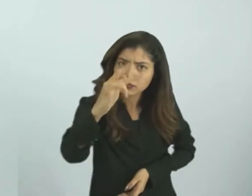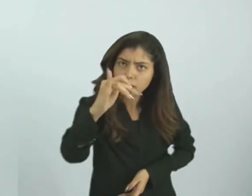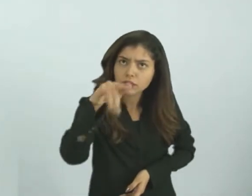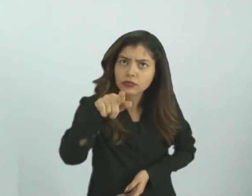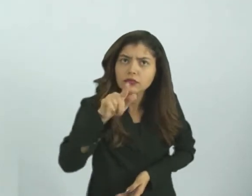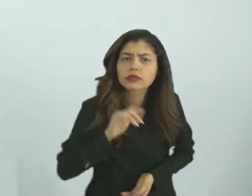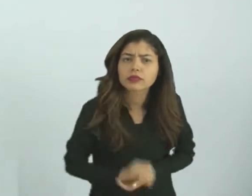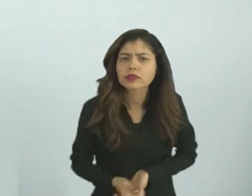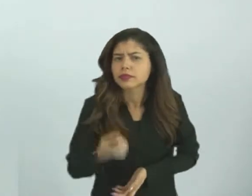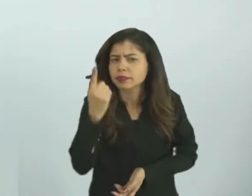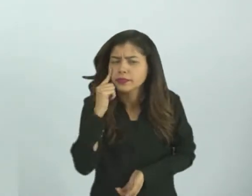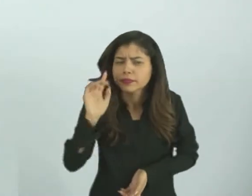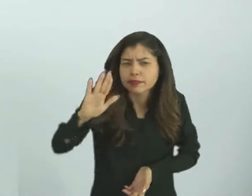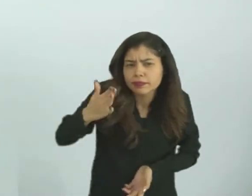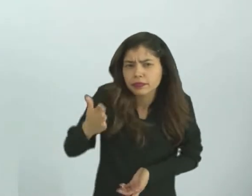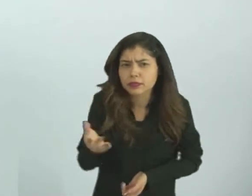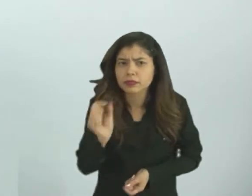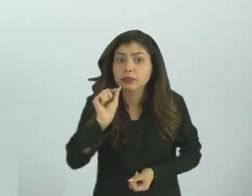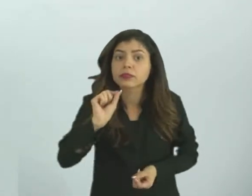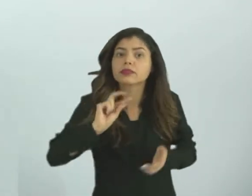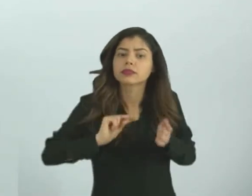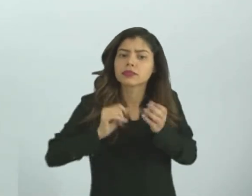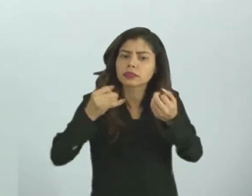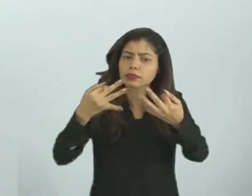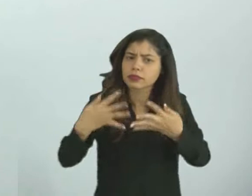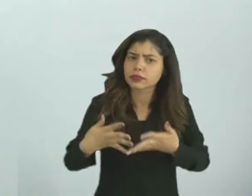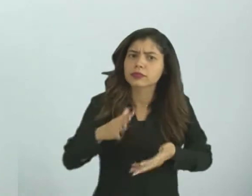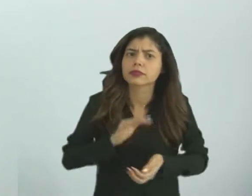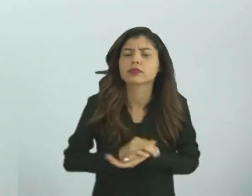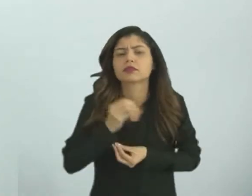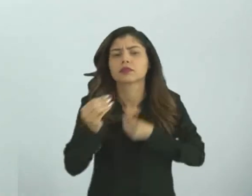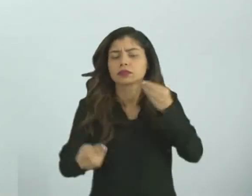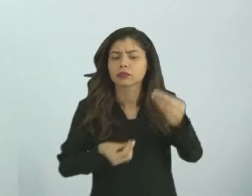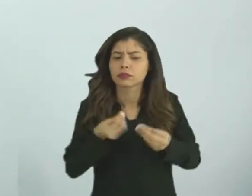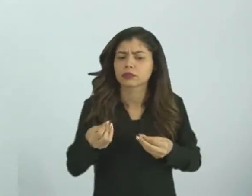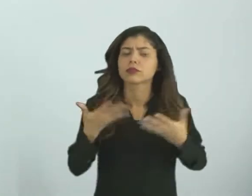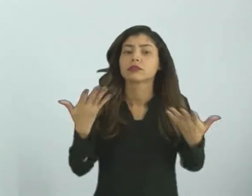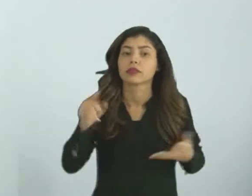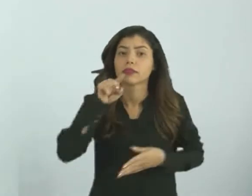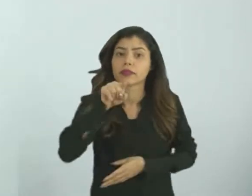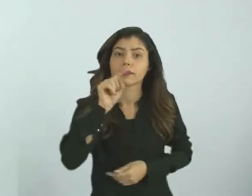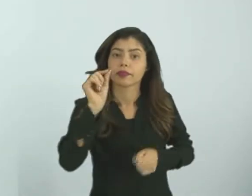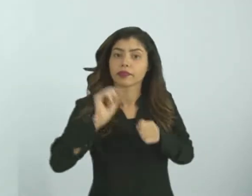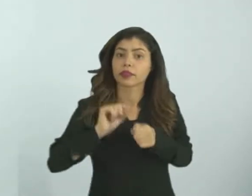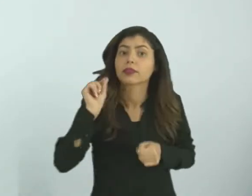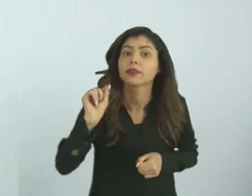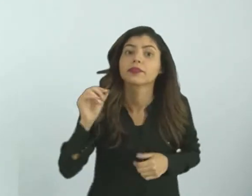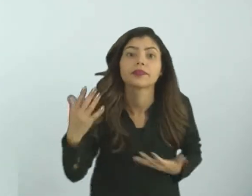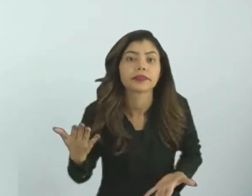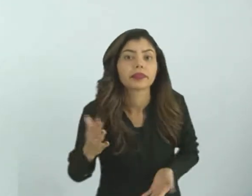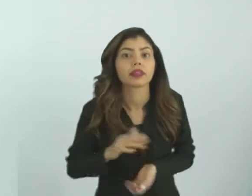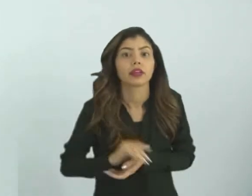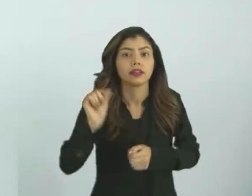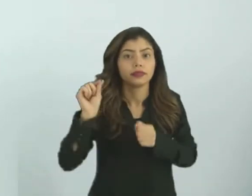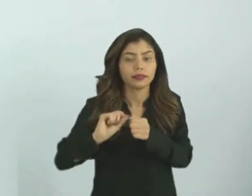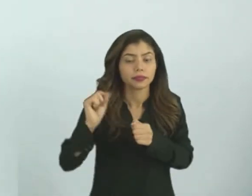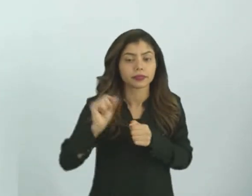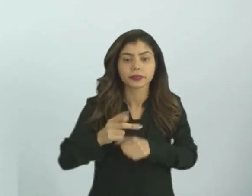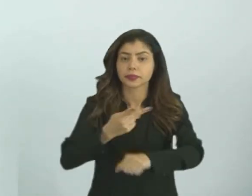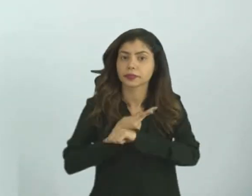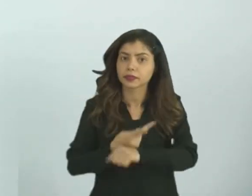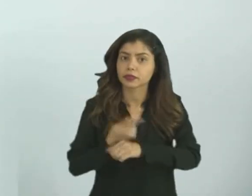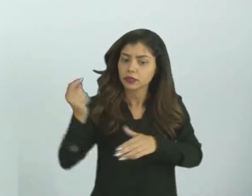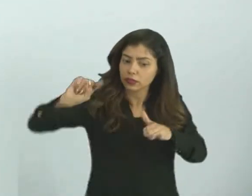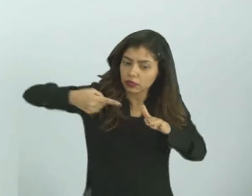para dar uma entendida, né, nesse assunto, como que funciona, só que vocês vão fazer o quê? Faça uma